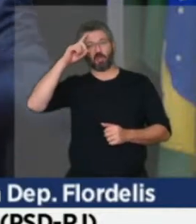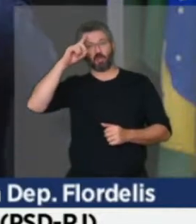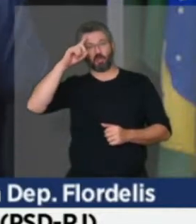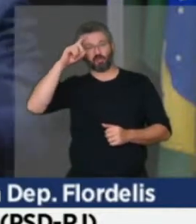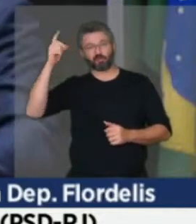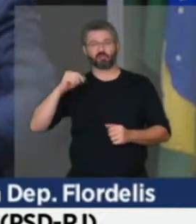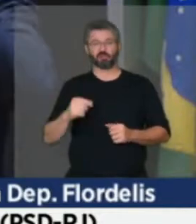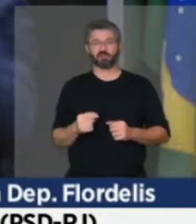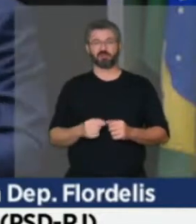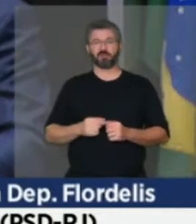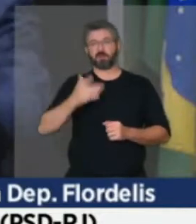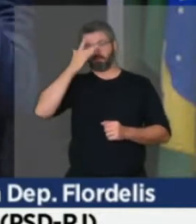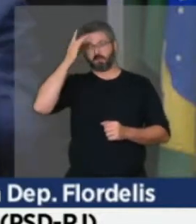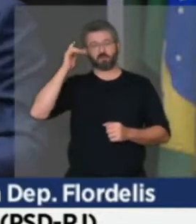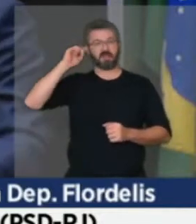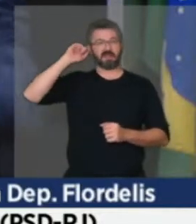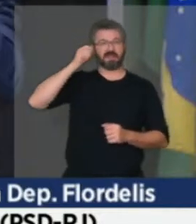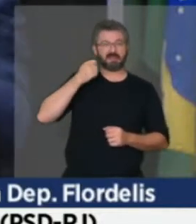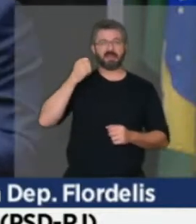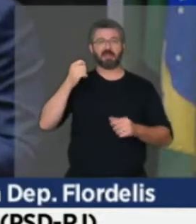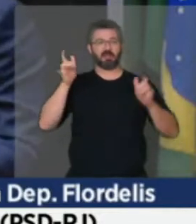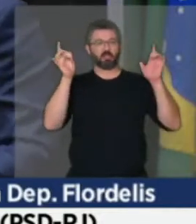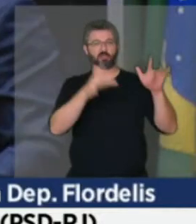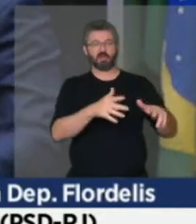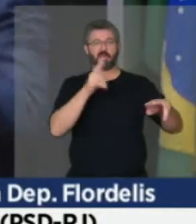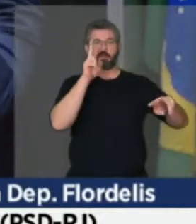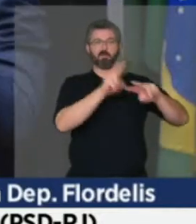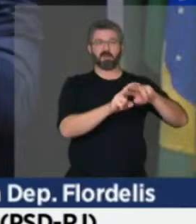todo dia um negro pobre é jogado na cadeia,